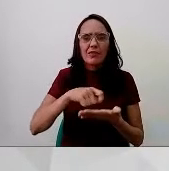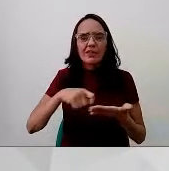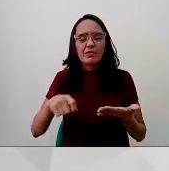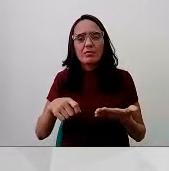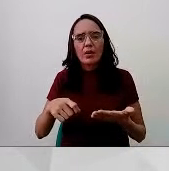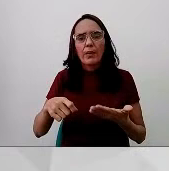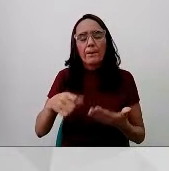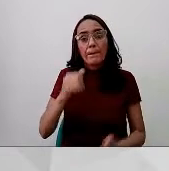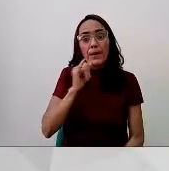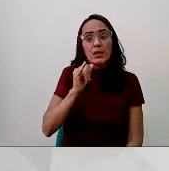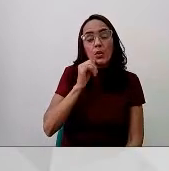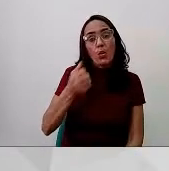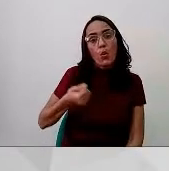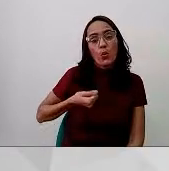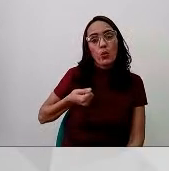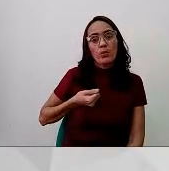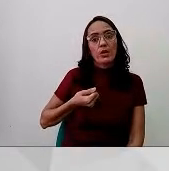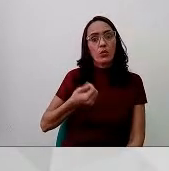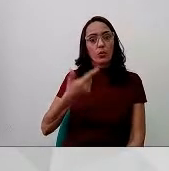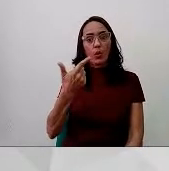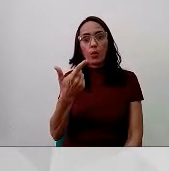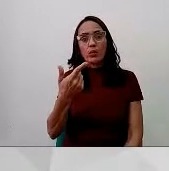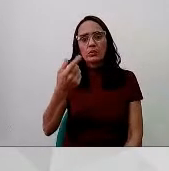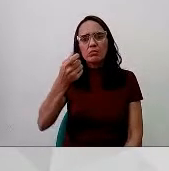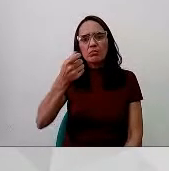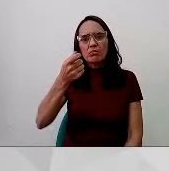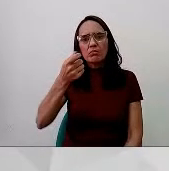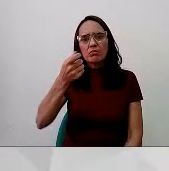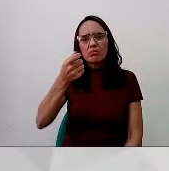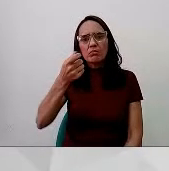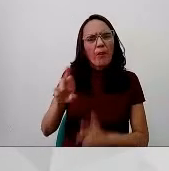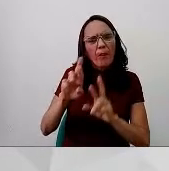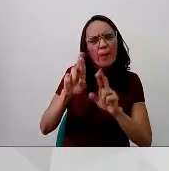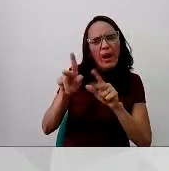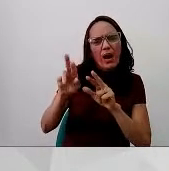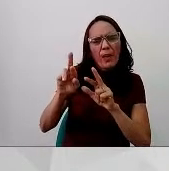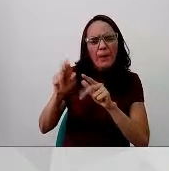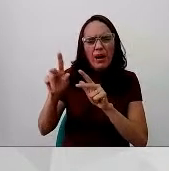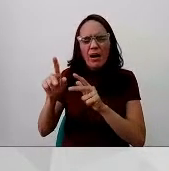várias maneiras. Você tem que reconhecer todos esses,